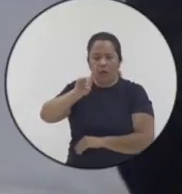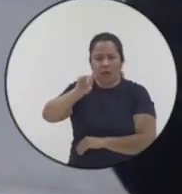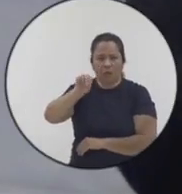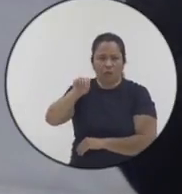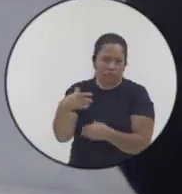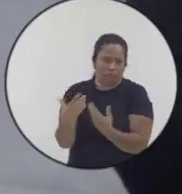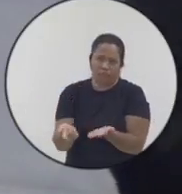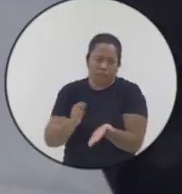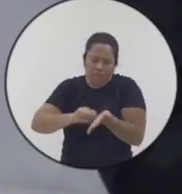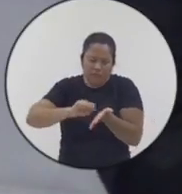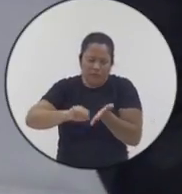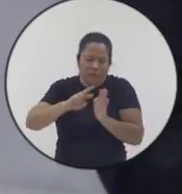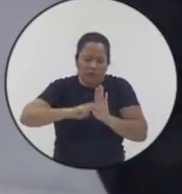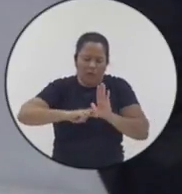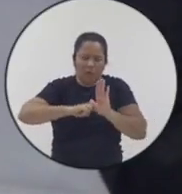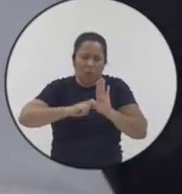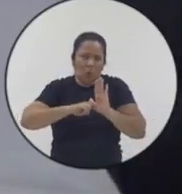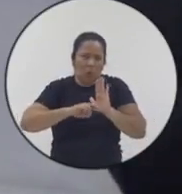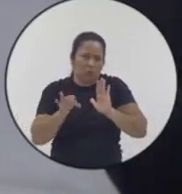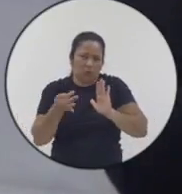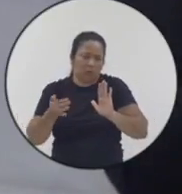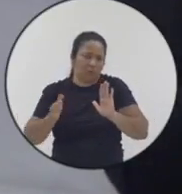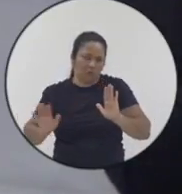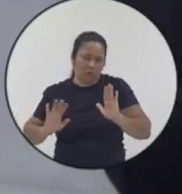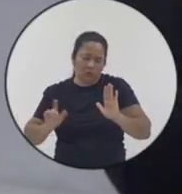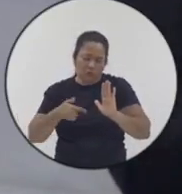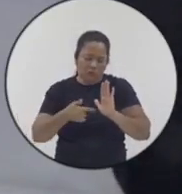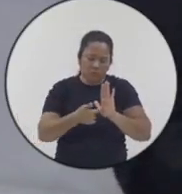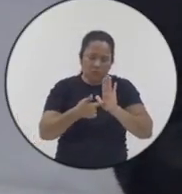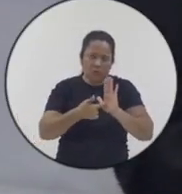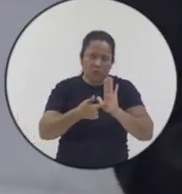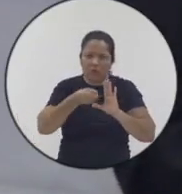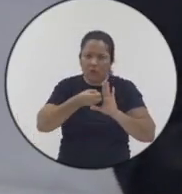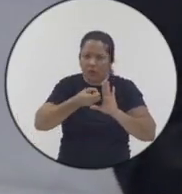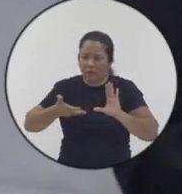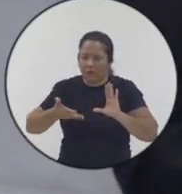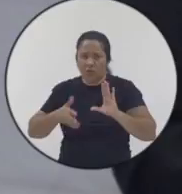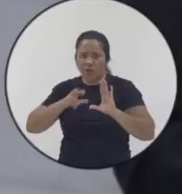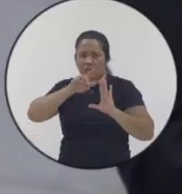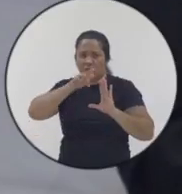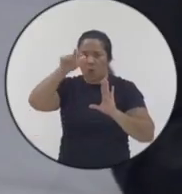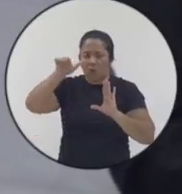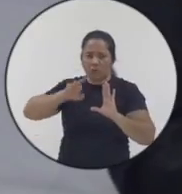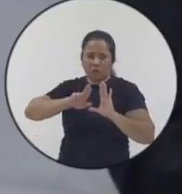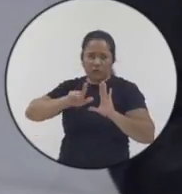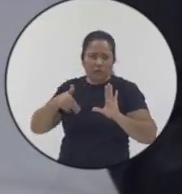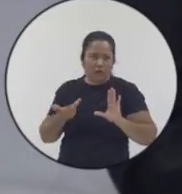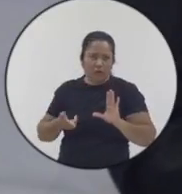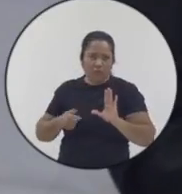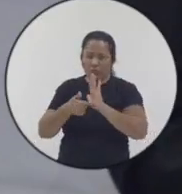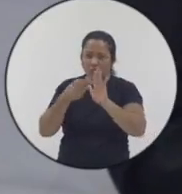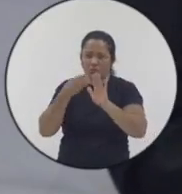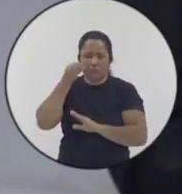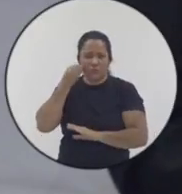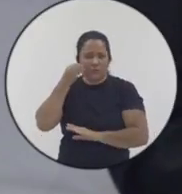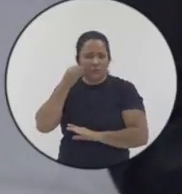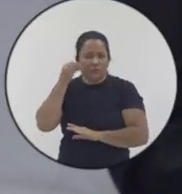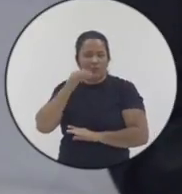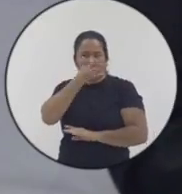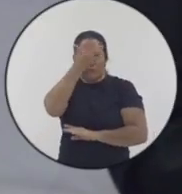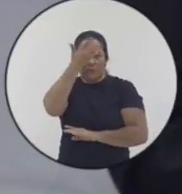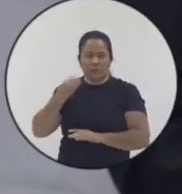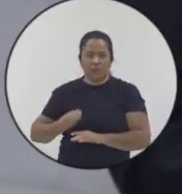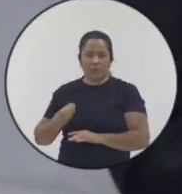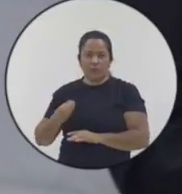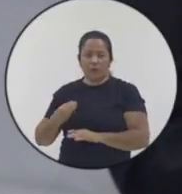que, levantando outros aspectos, aí trazendo um pouquinho a noção do pessoal do Uruguai, que a gente conversou, que a gente achou muito legal também,